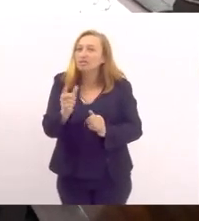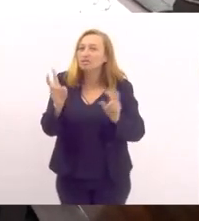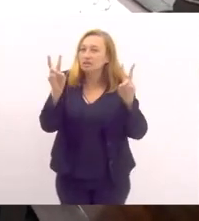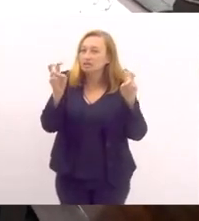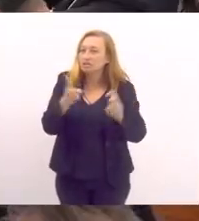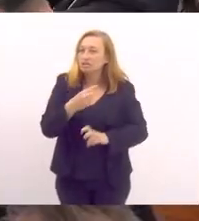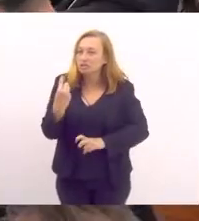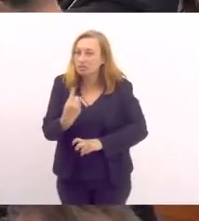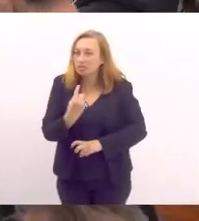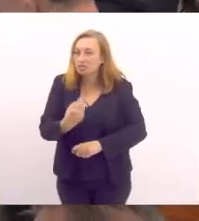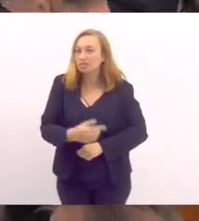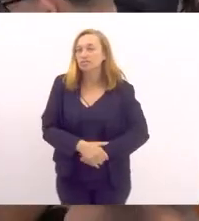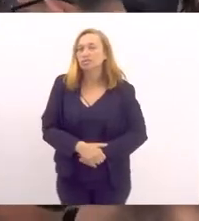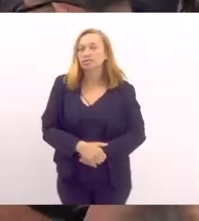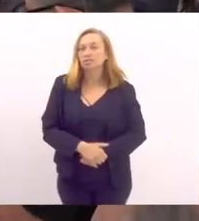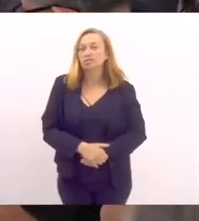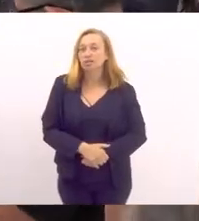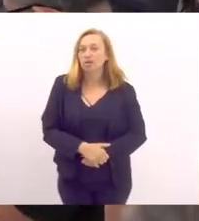assuntos.